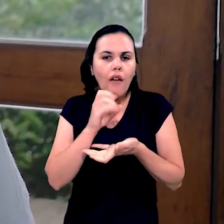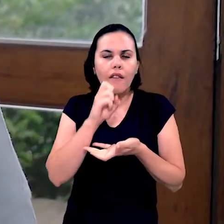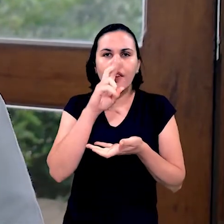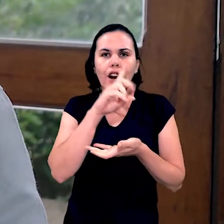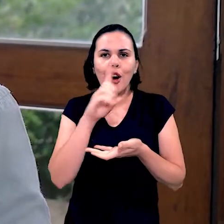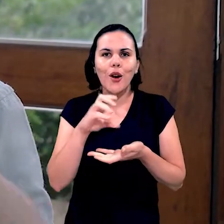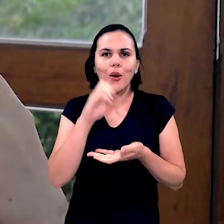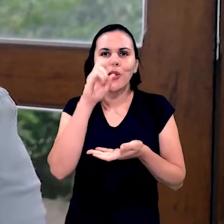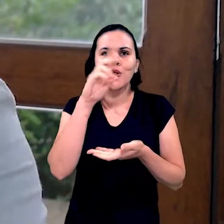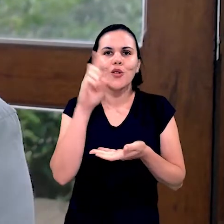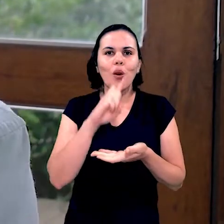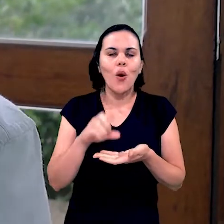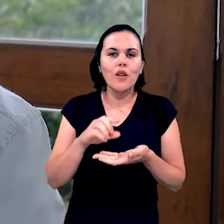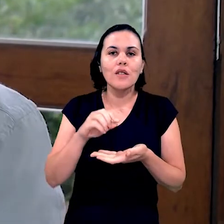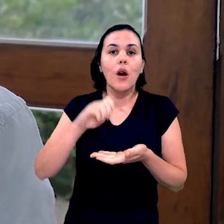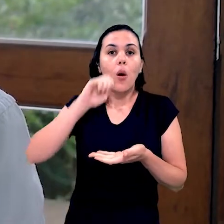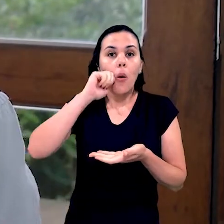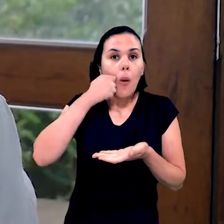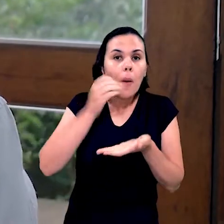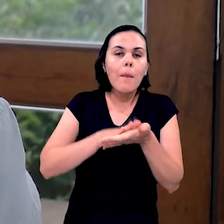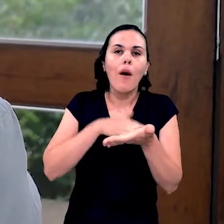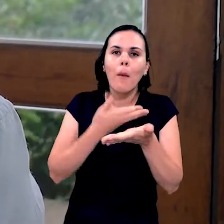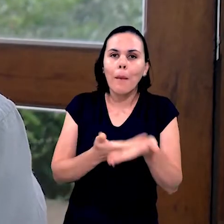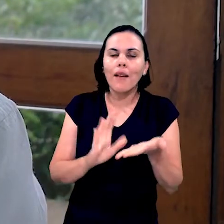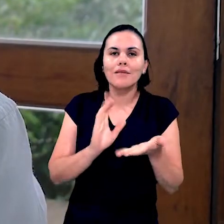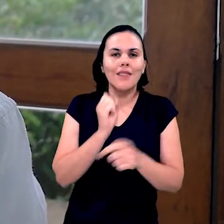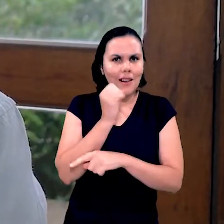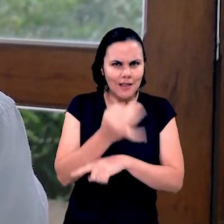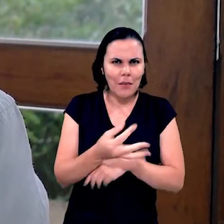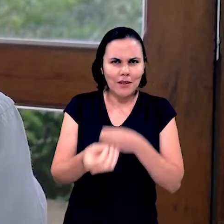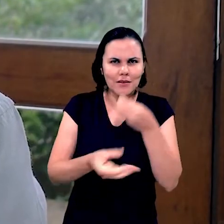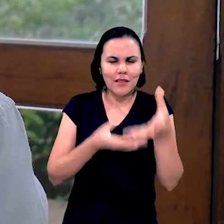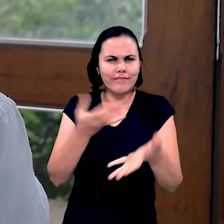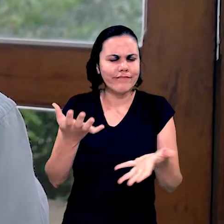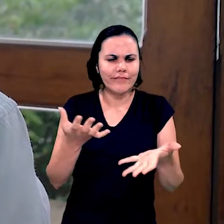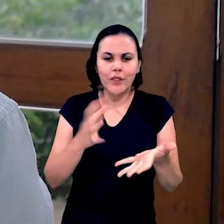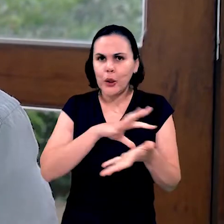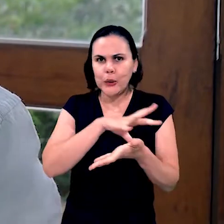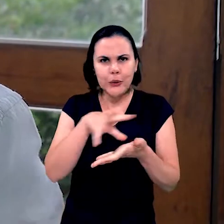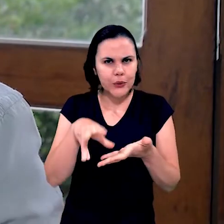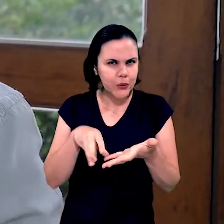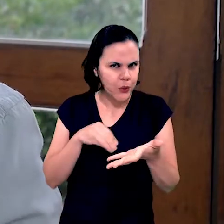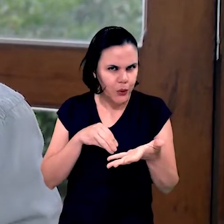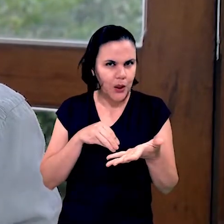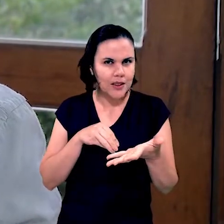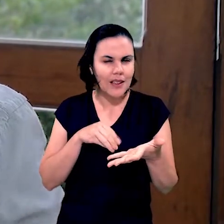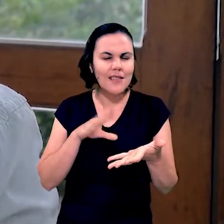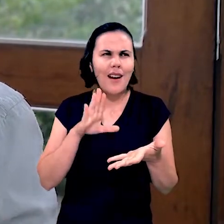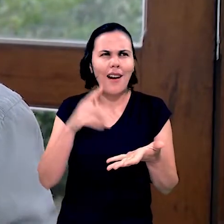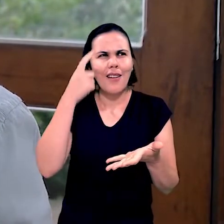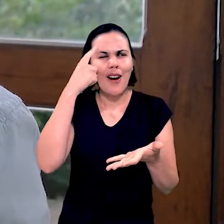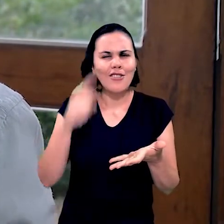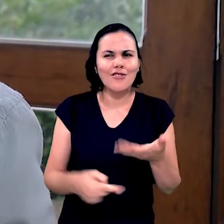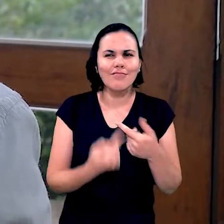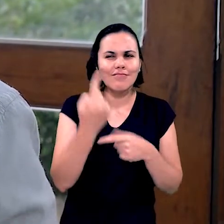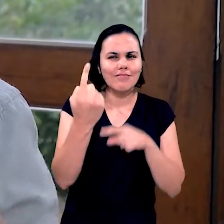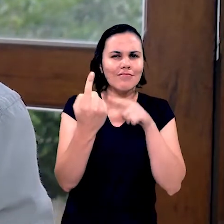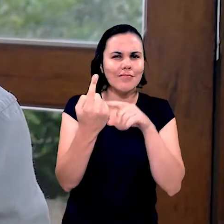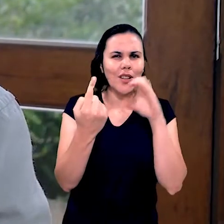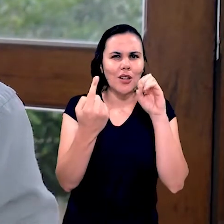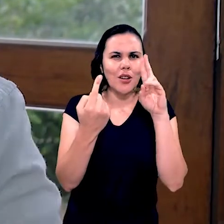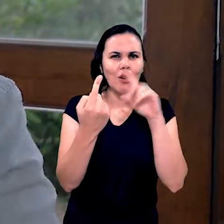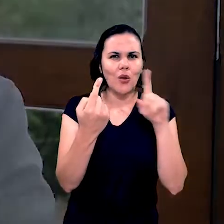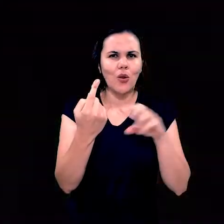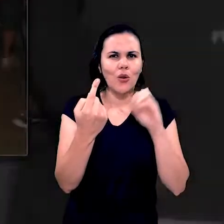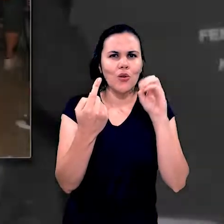o cafezinho, o pão com manteiga, que também é distribuído na madrugada. Enfim, de todas essas, acho que o